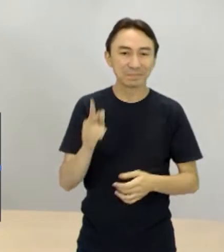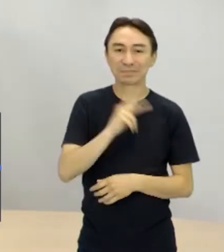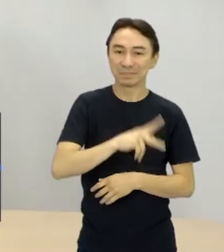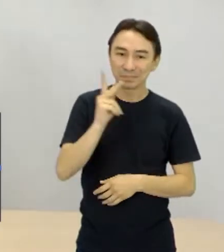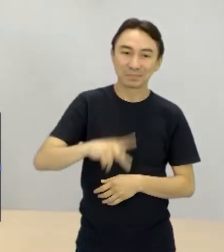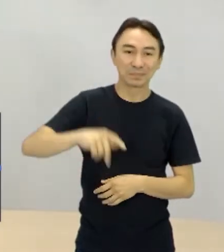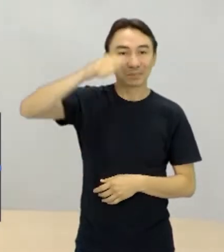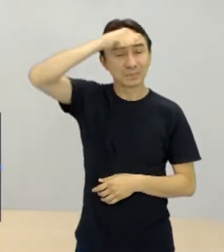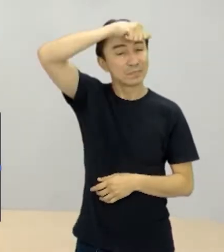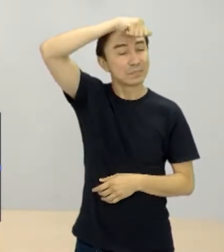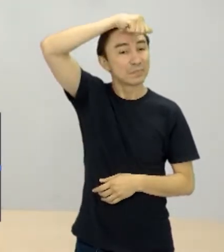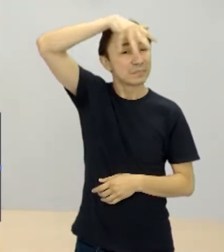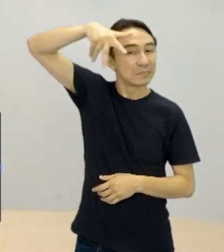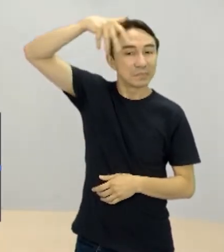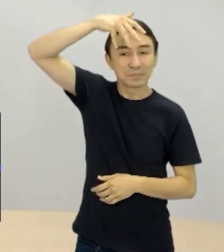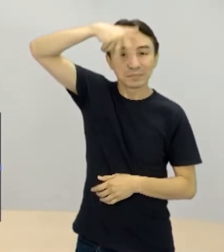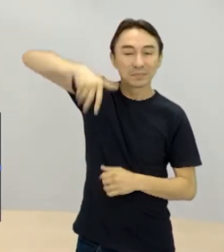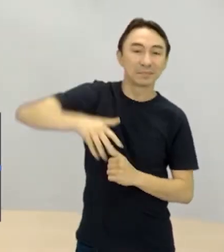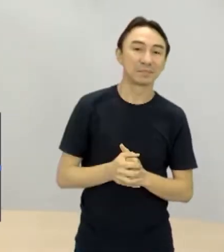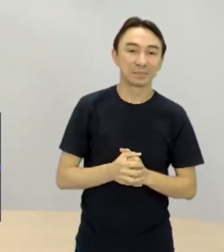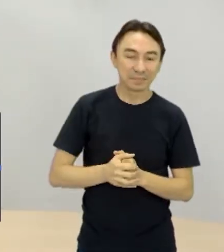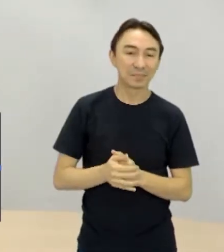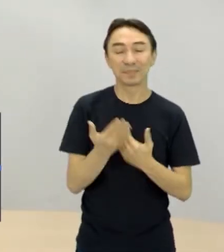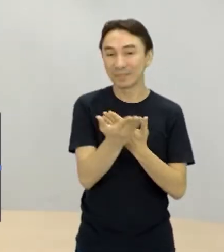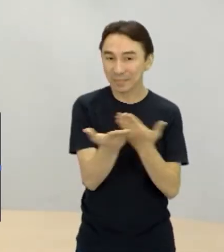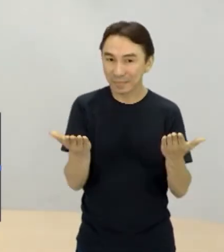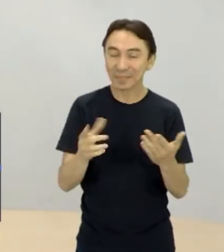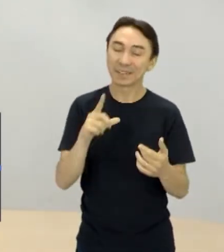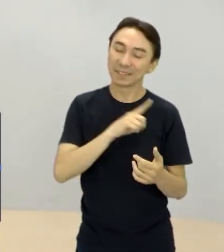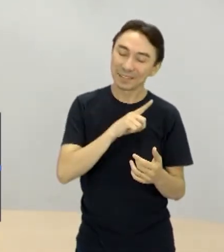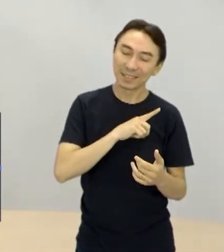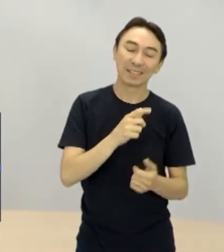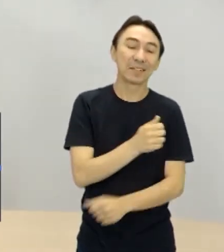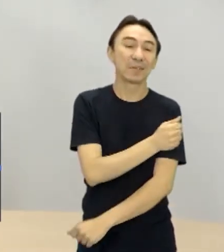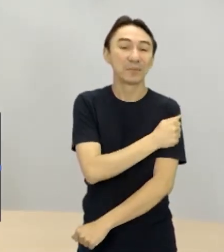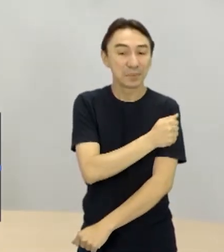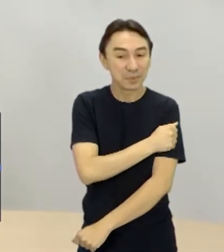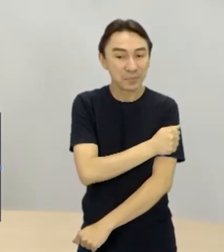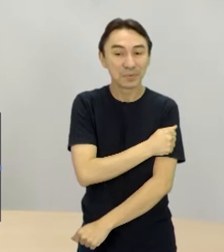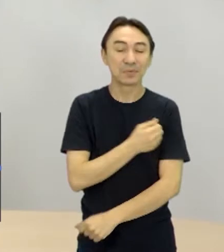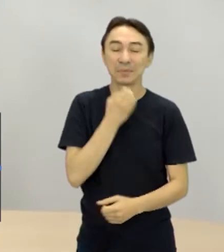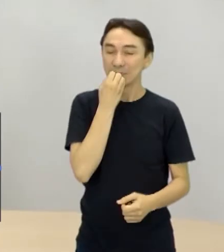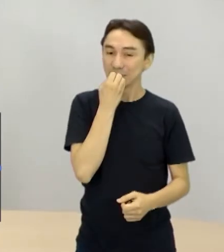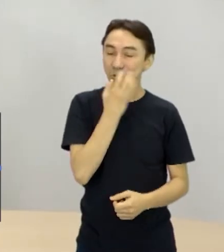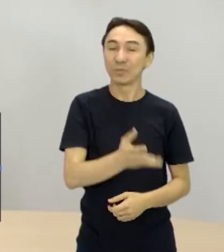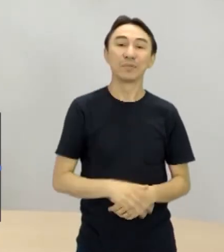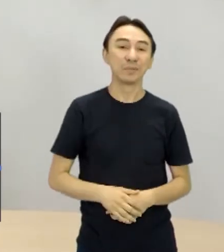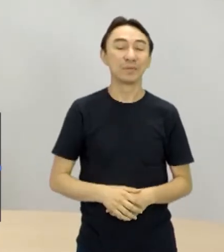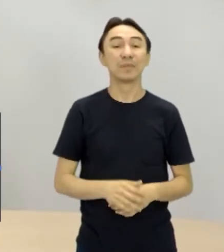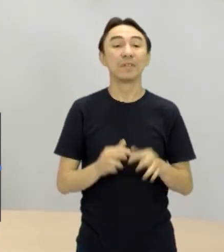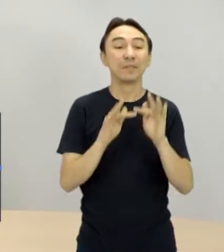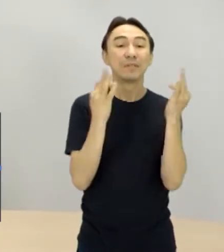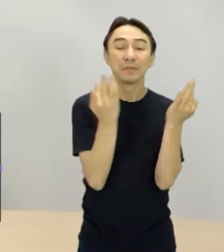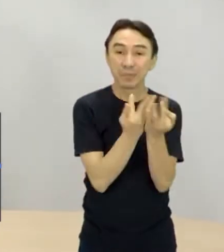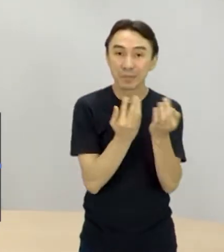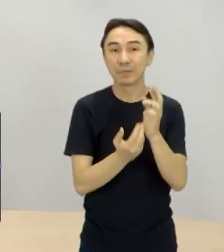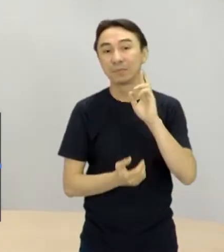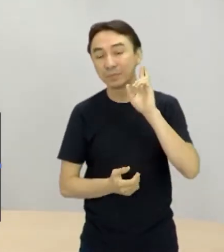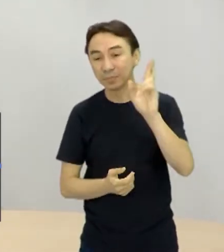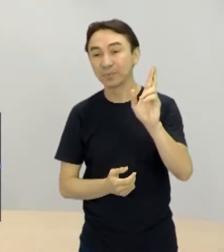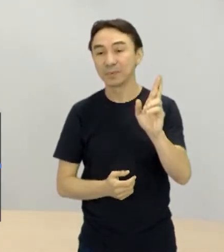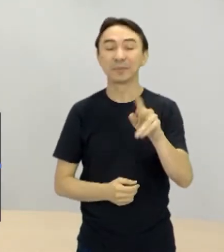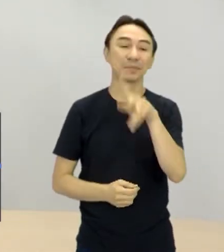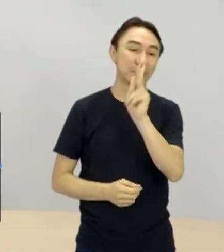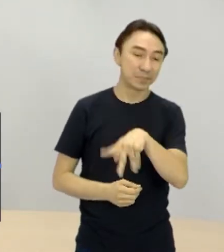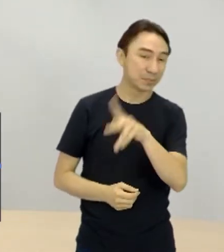aqui. Eu sou o professor Edjoel, quero dar a boa-vinda a você, estudante, aos responsáveis que acompanham em nossas aulas e, claro, nossos